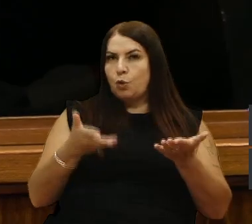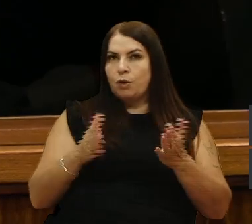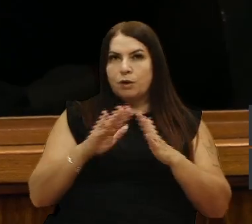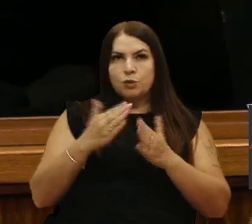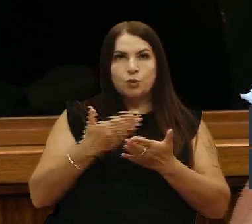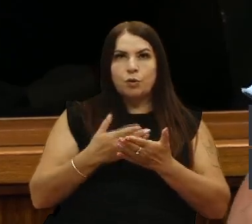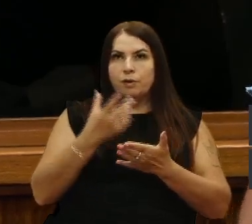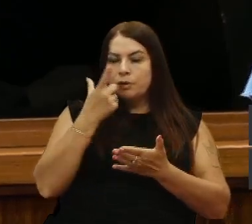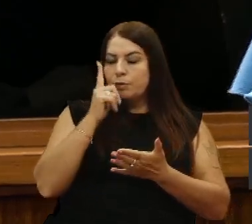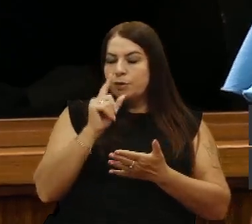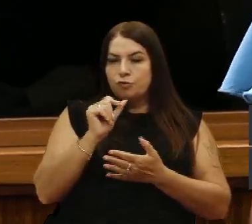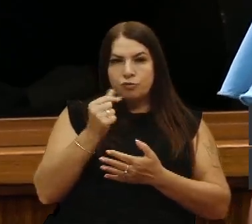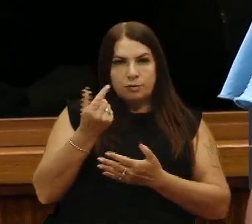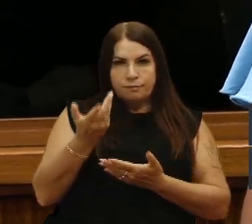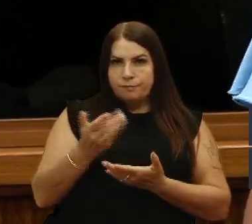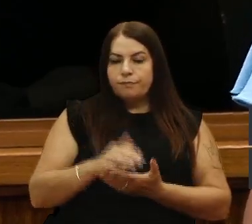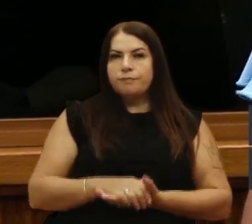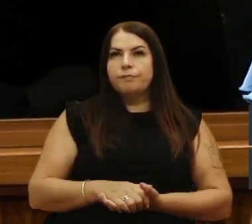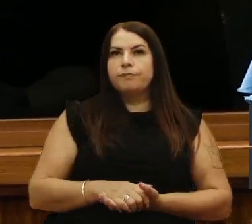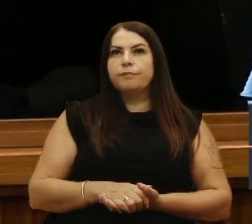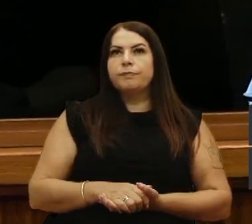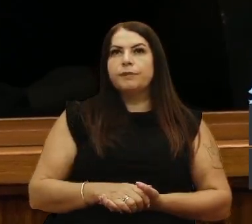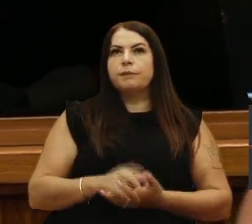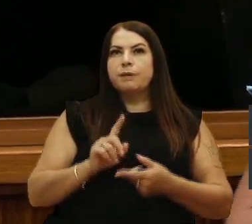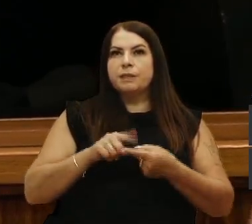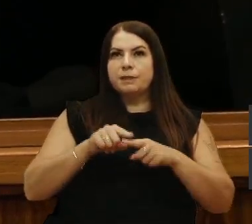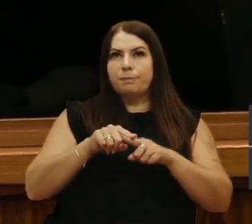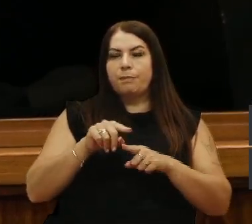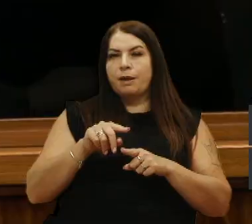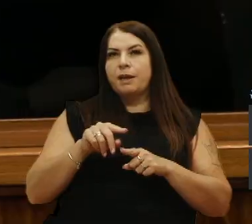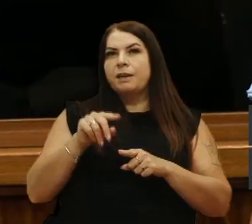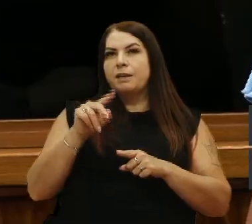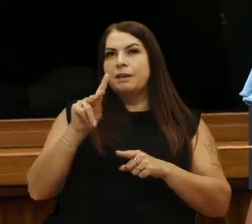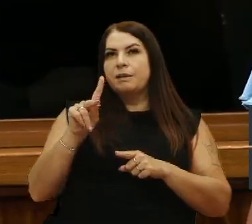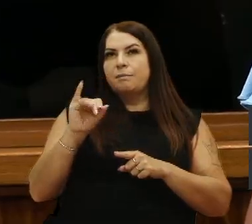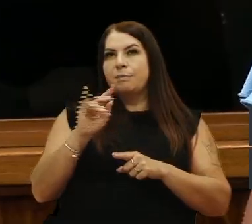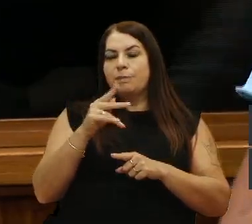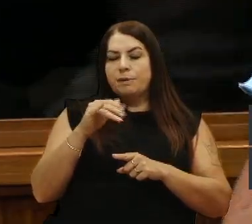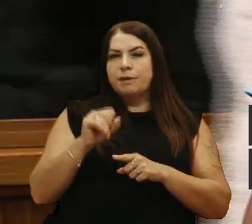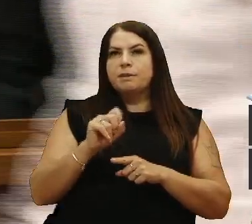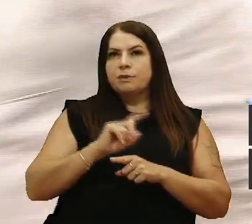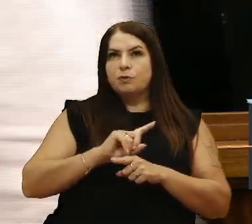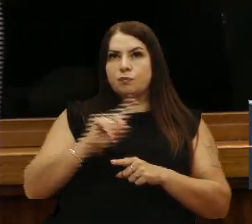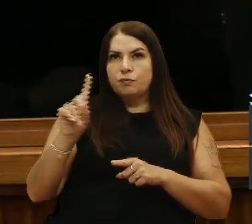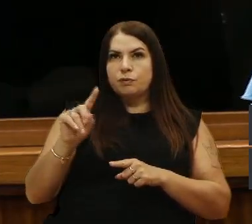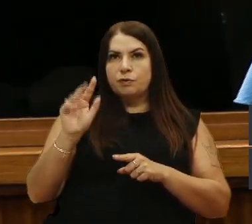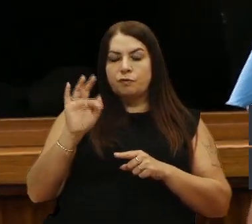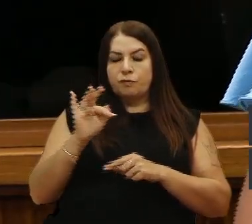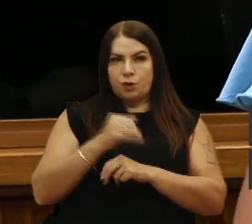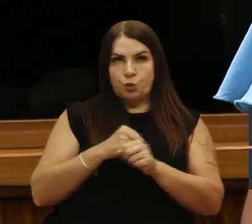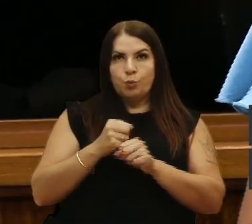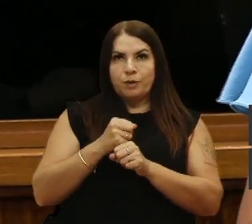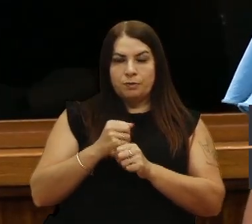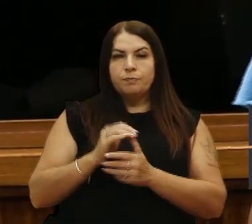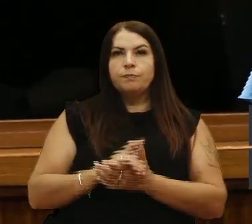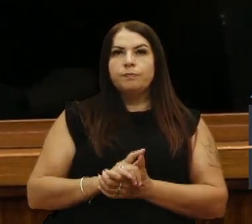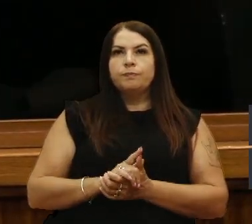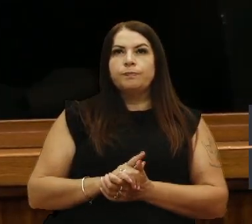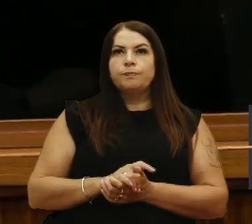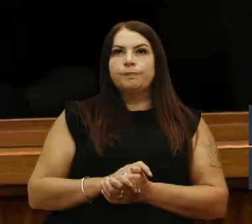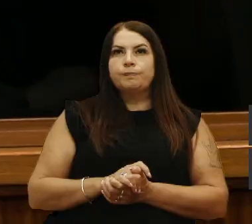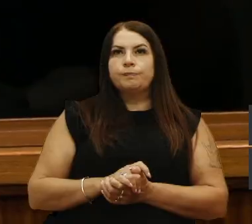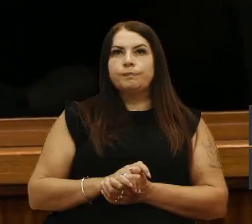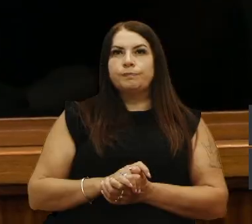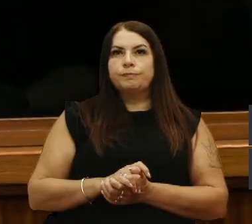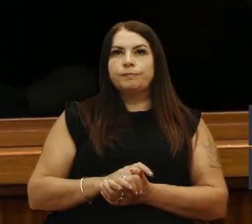escola não recebeu. Mas do Parque dos Pinhais, nós fomos, no fim do ano,